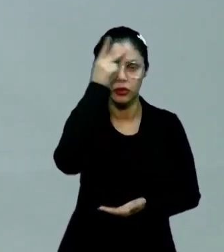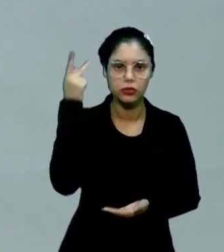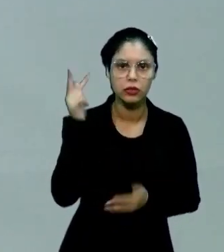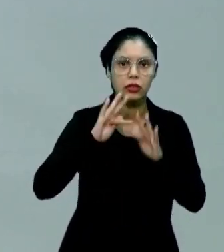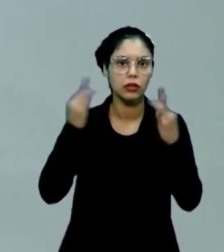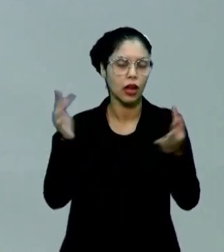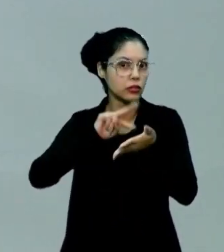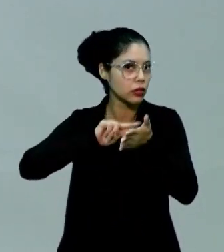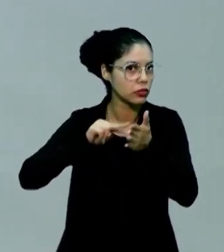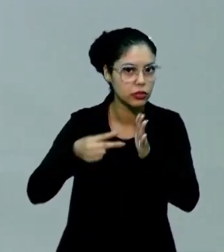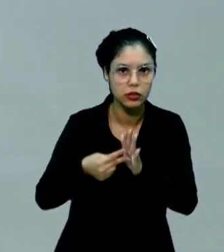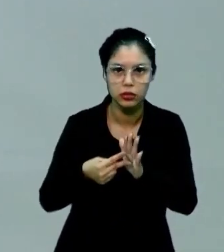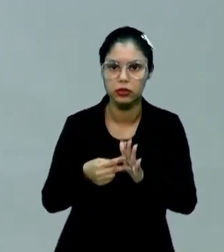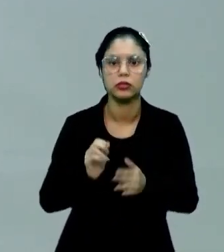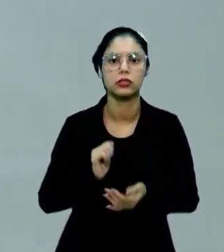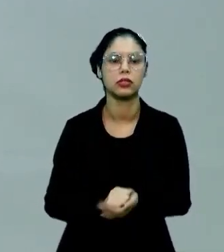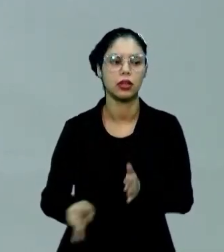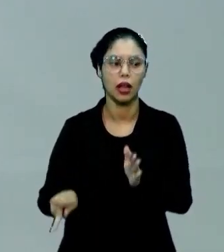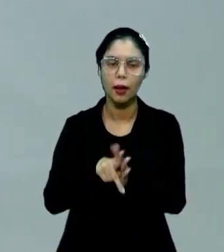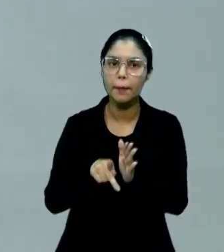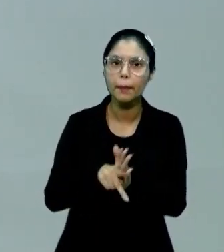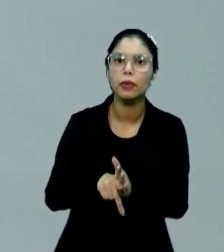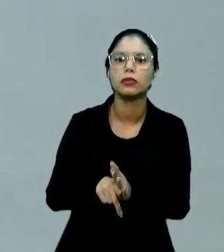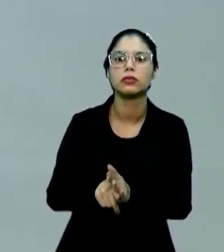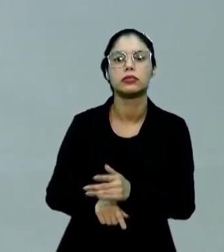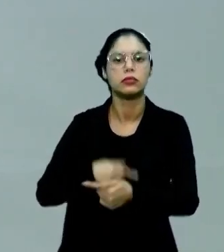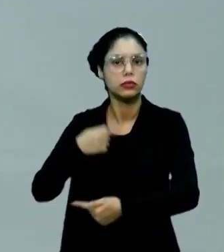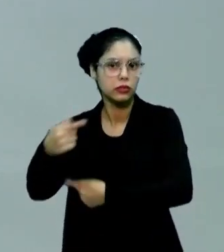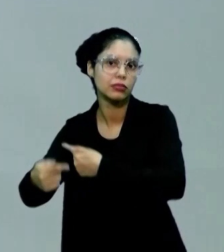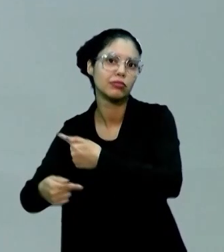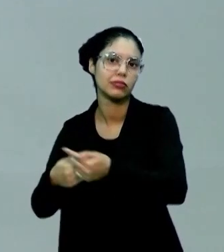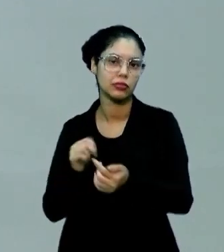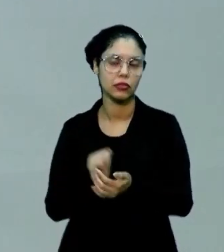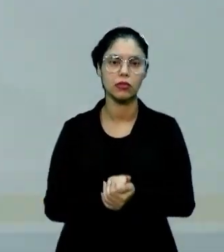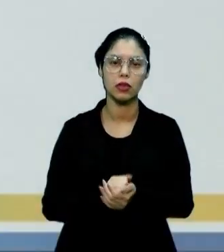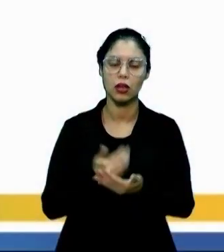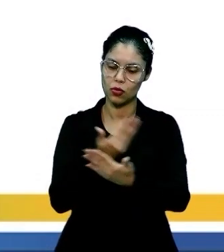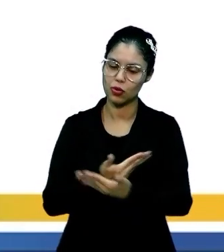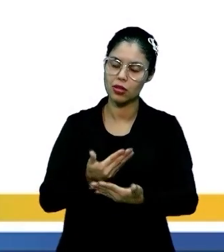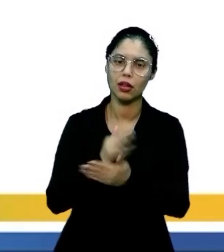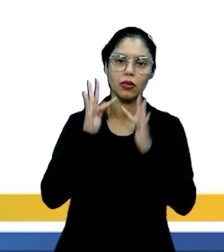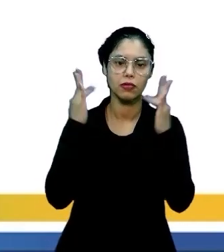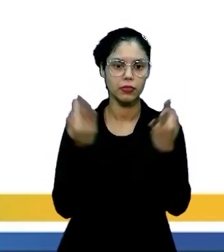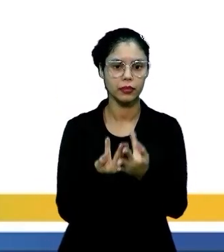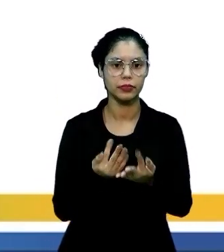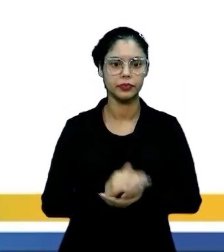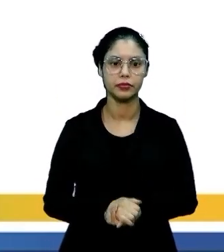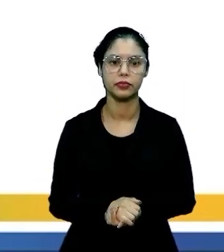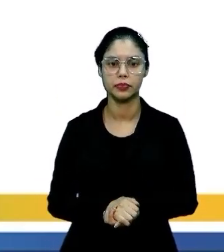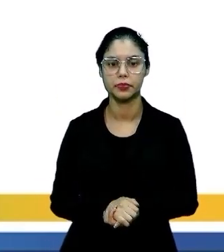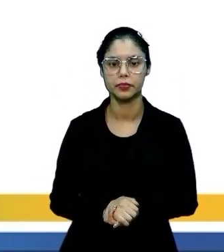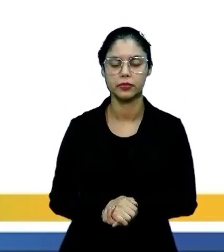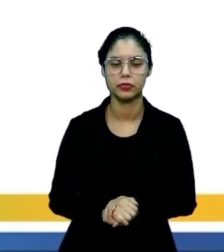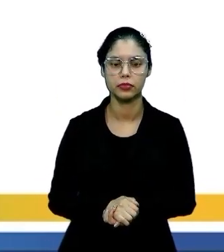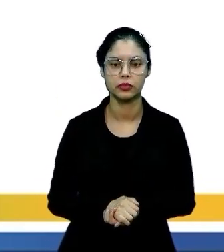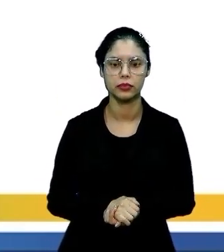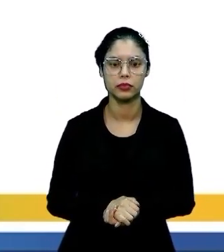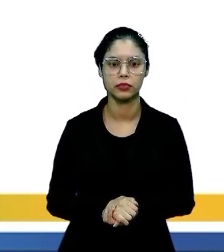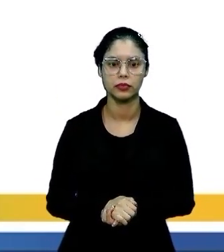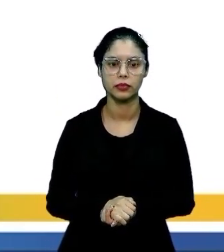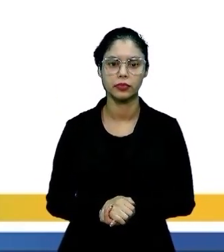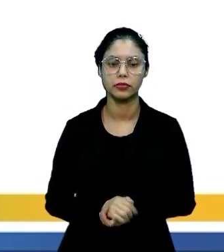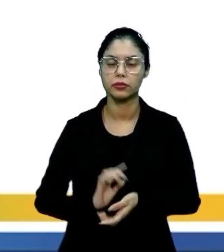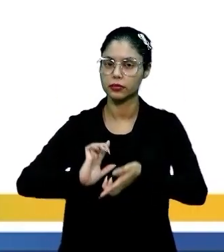família não significa necessariamente que ele está falando sobre essa preservação. Então, a